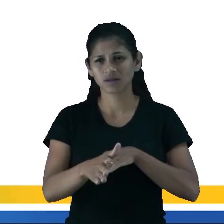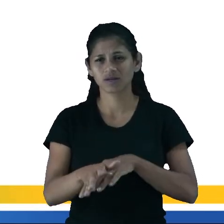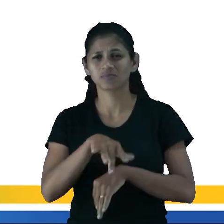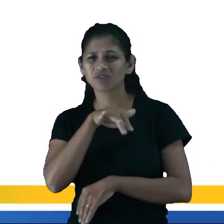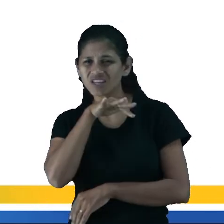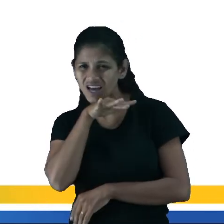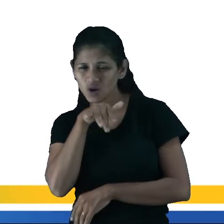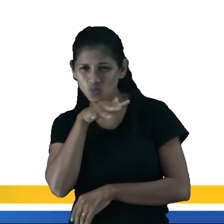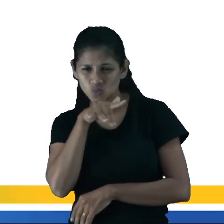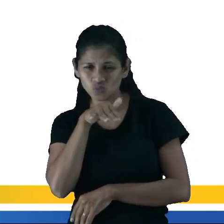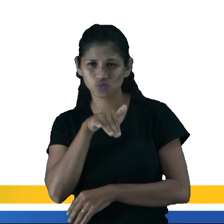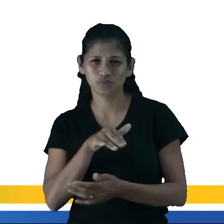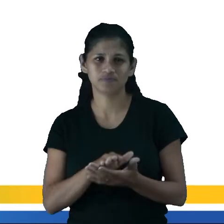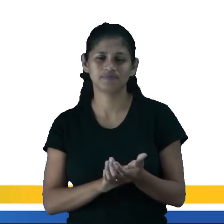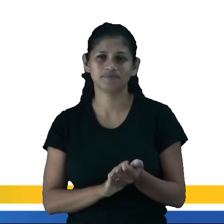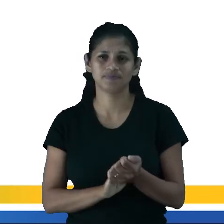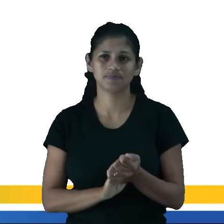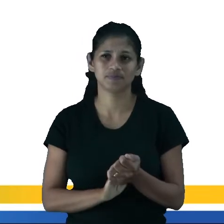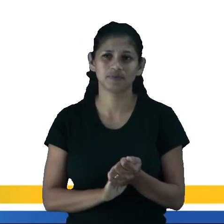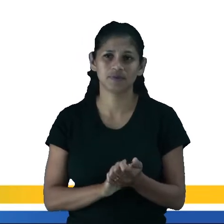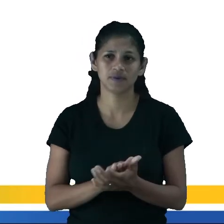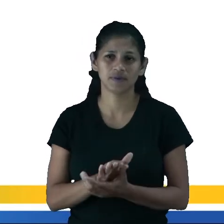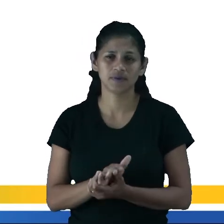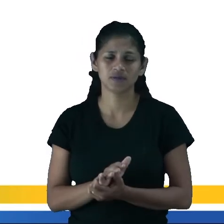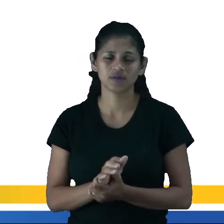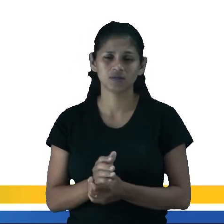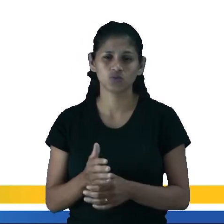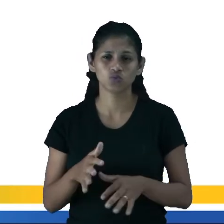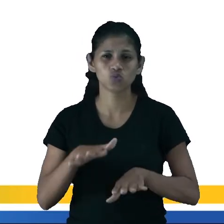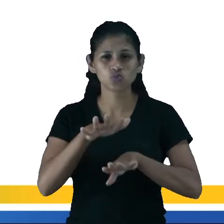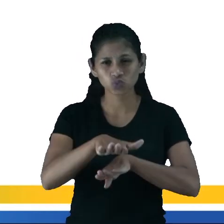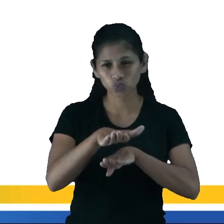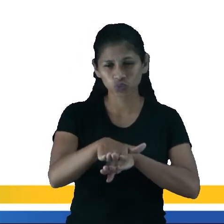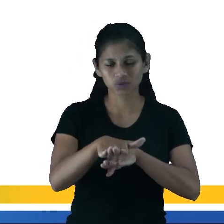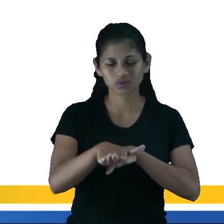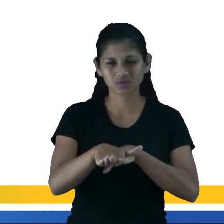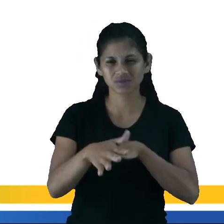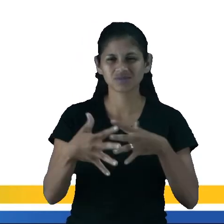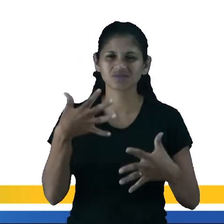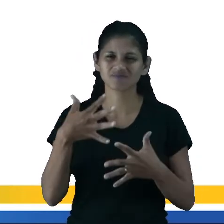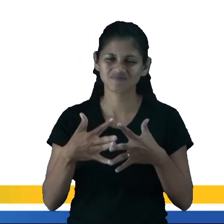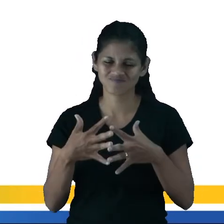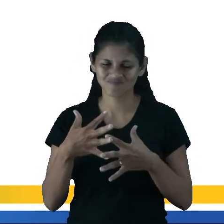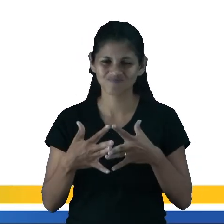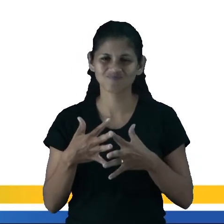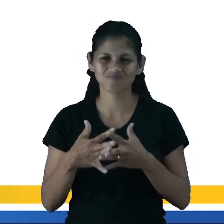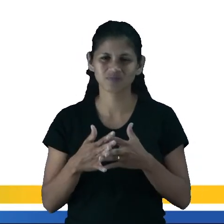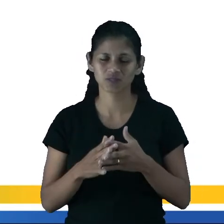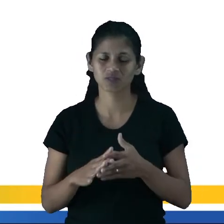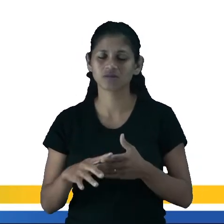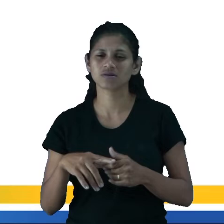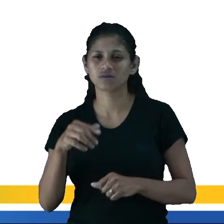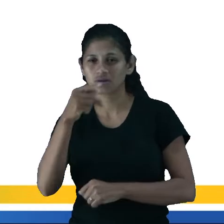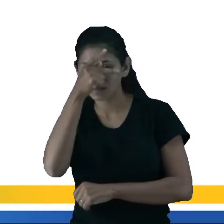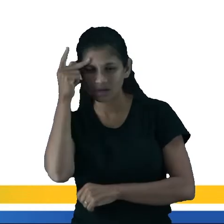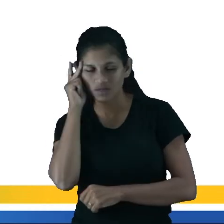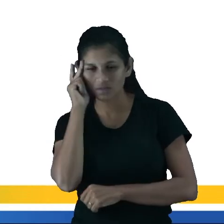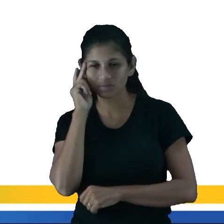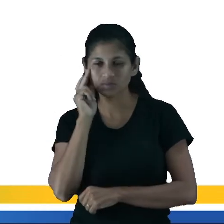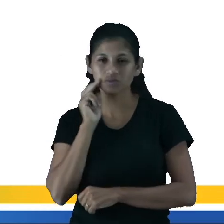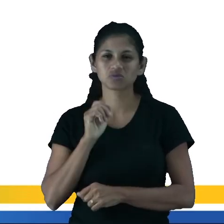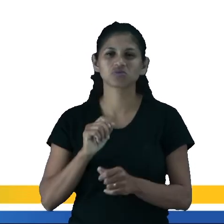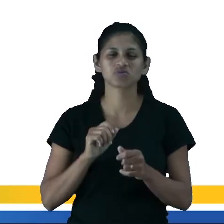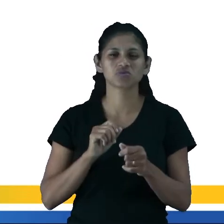era mais rápido para chegar, muitas vezes o trânsito de hoje em dia acaba atrapalhando e fazendo com que as pessoas se atrasem, né, para chegar no seu